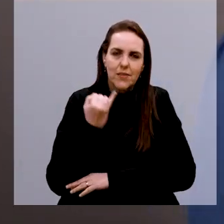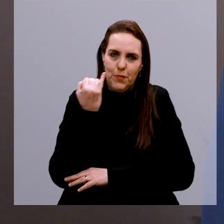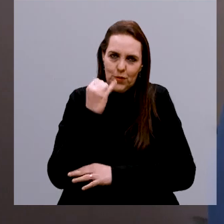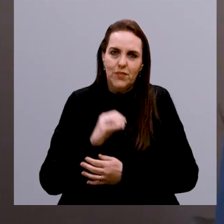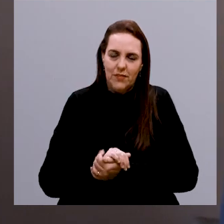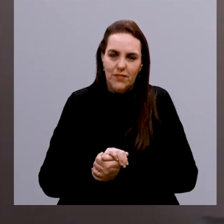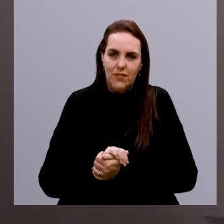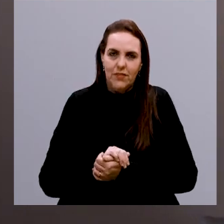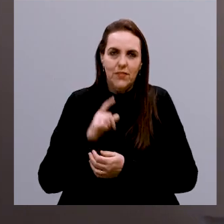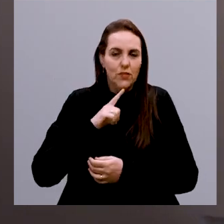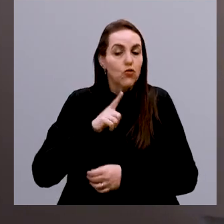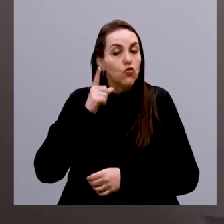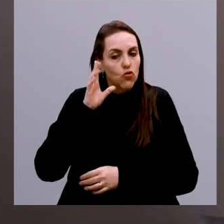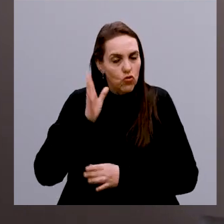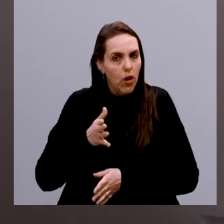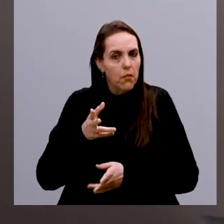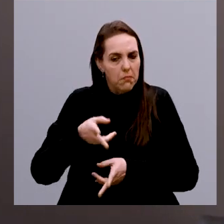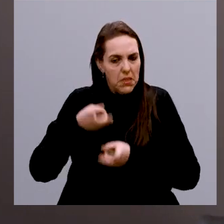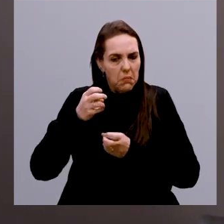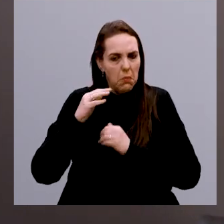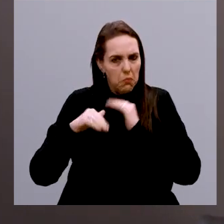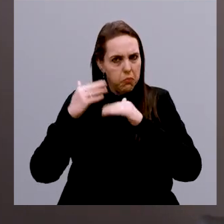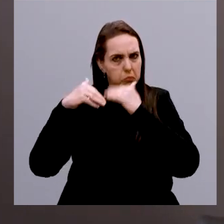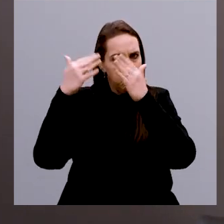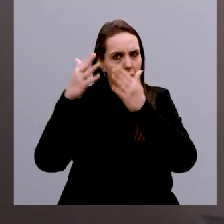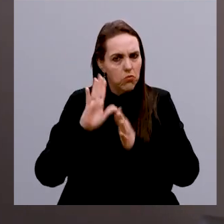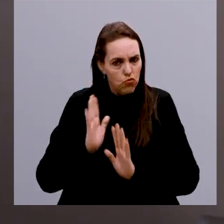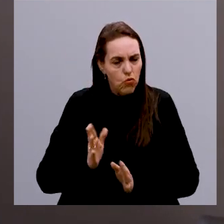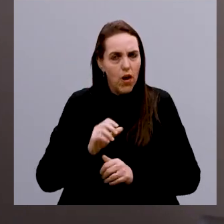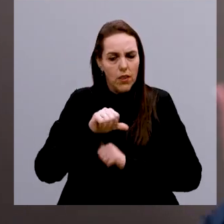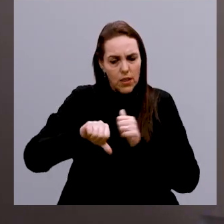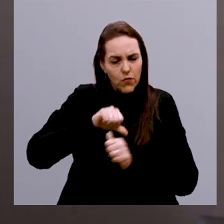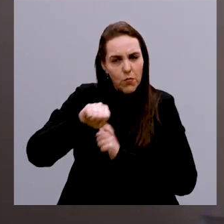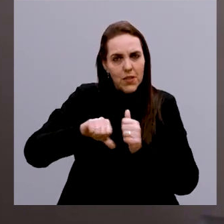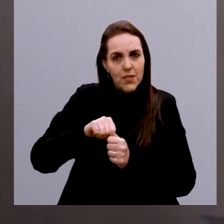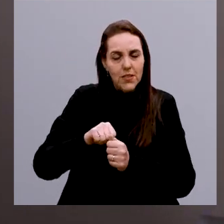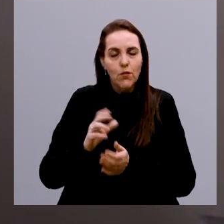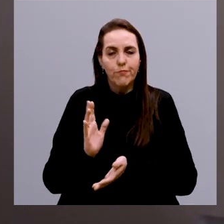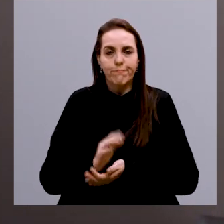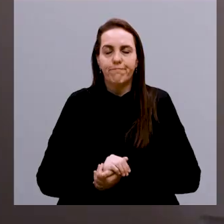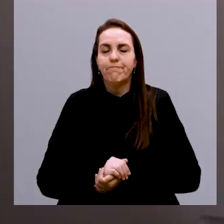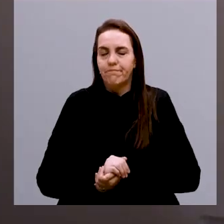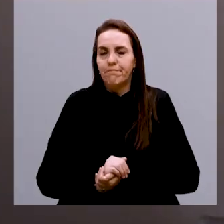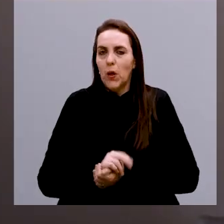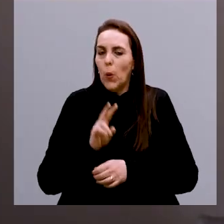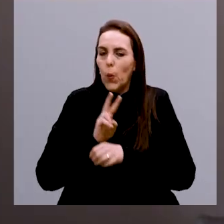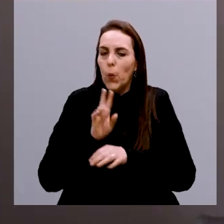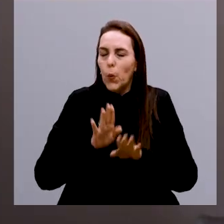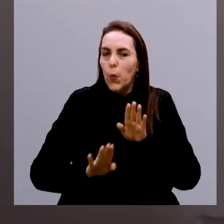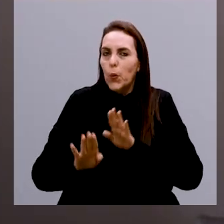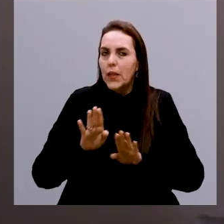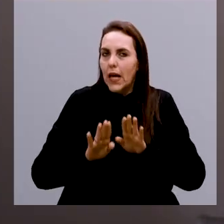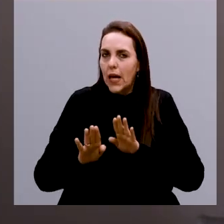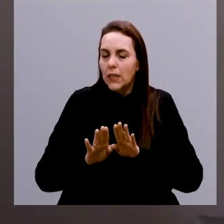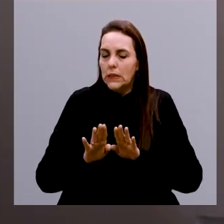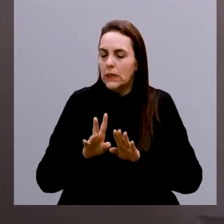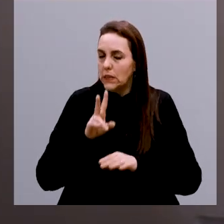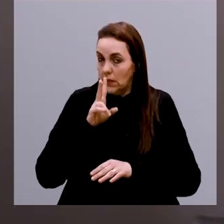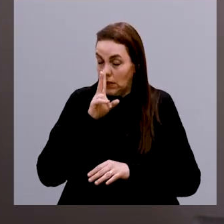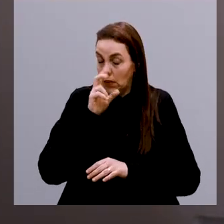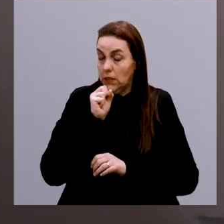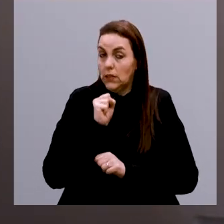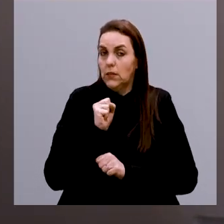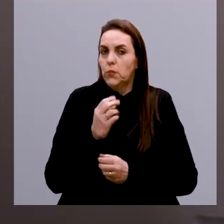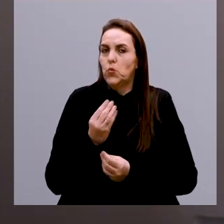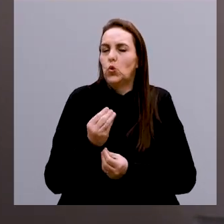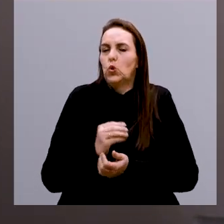mais importante, assim, a gente vê o quanto já se construiu, quanto já se transformou, quanto já se mudou nesse sentido. Com um cuidado